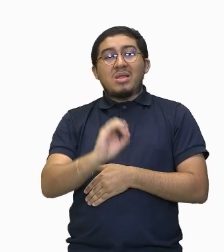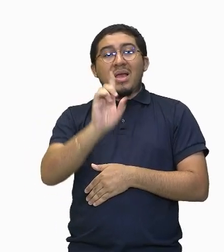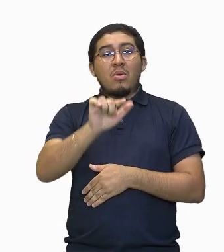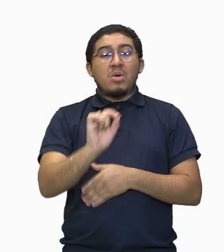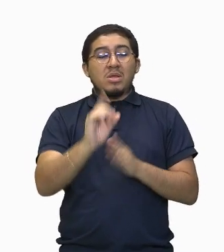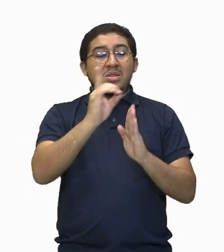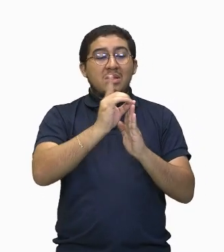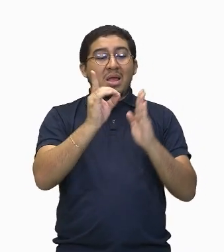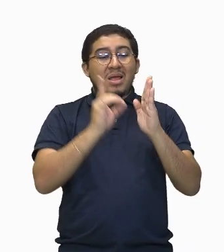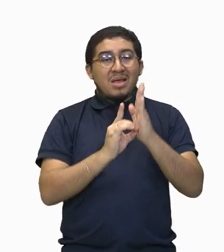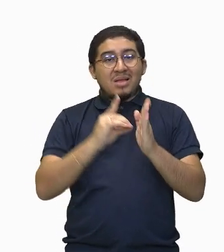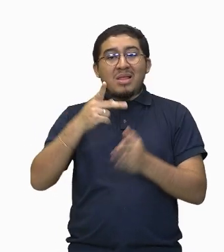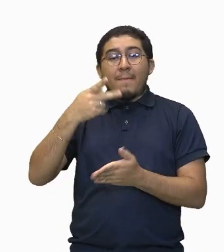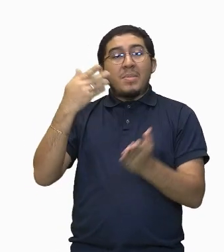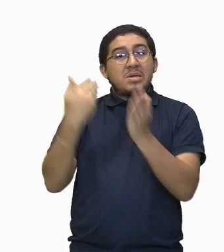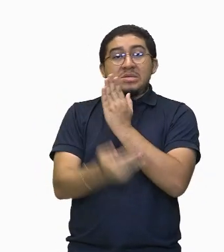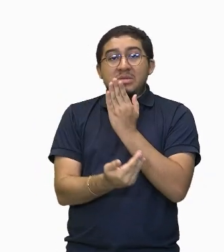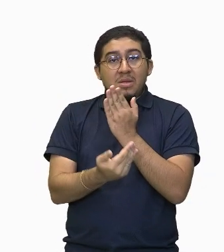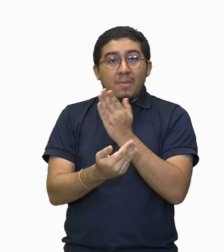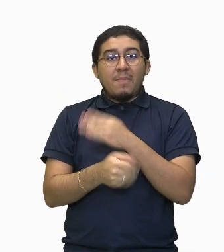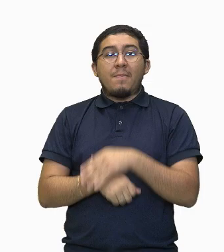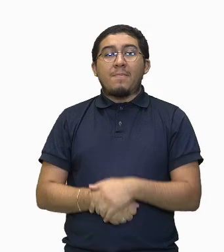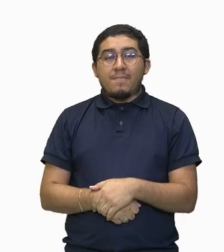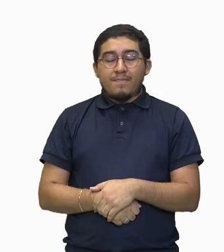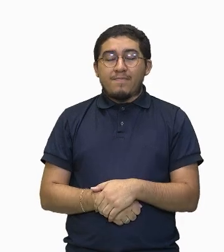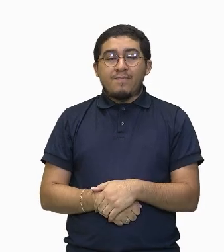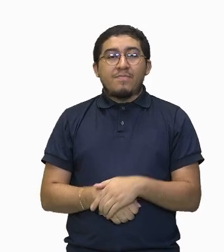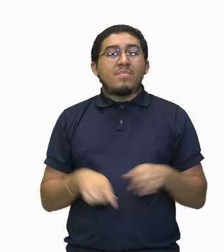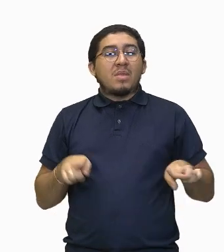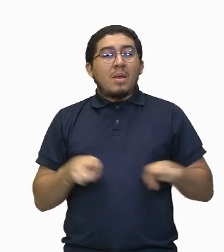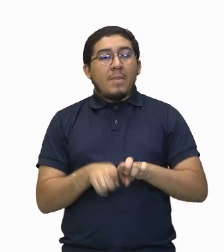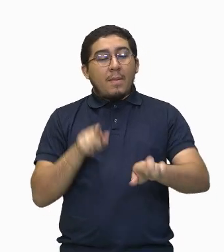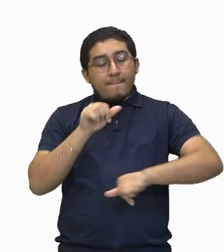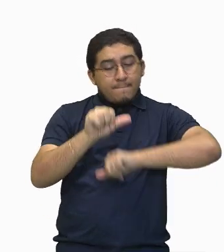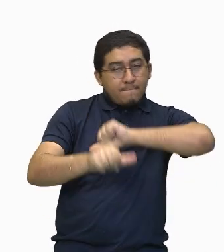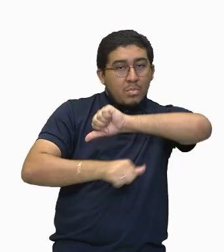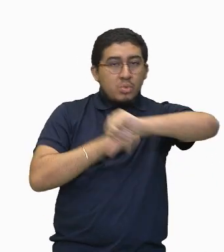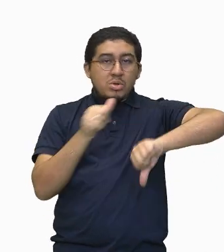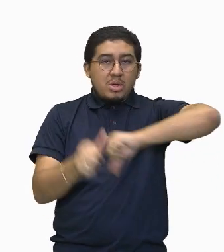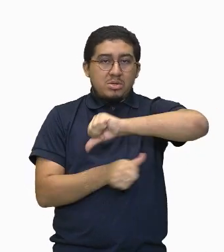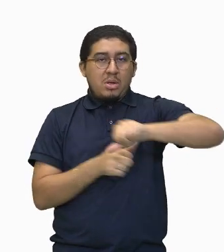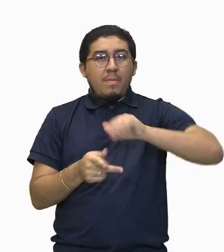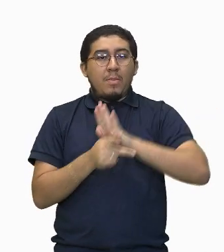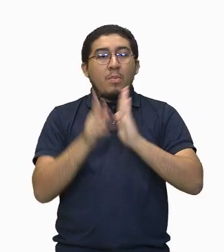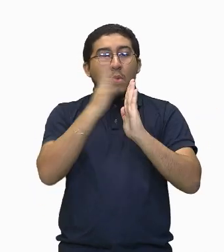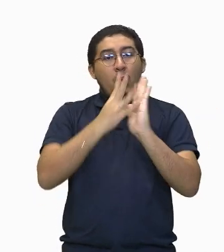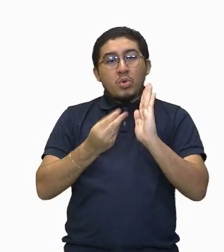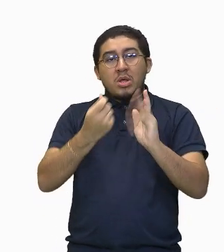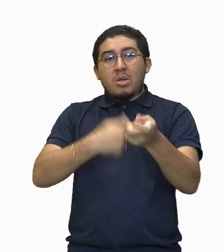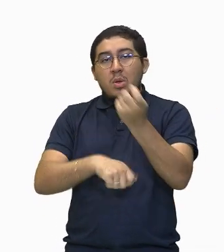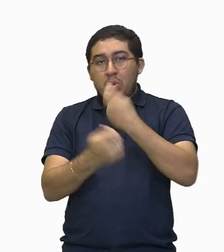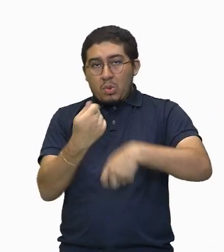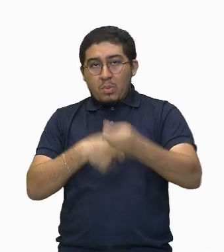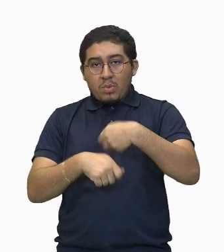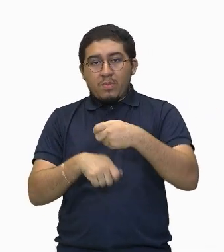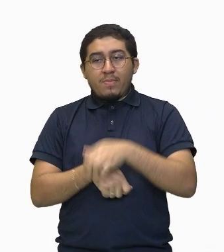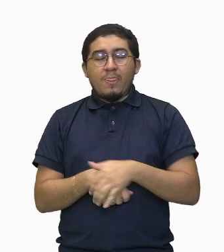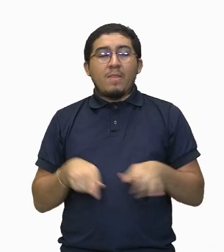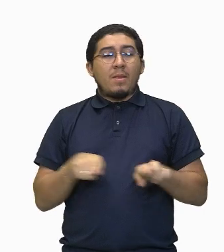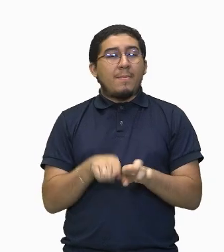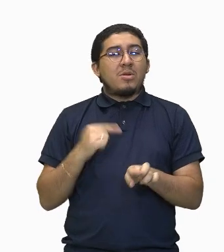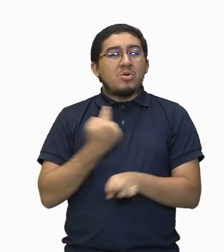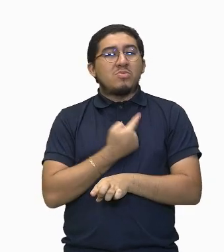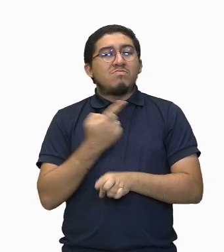década perdida. E aí a mudança no modelo econômico, né? Nós vamos observar a ascensão do